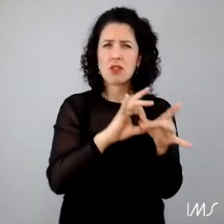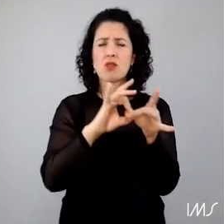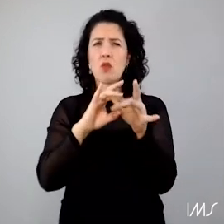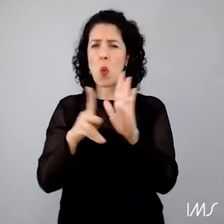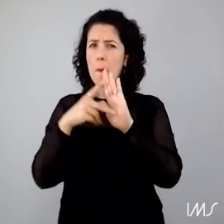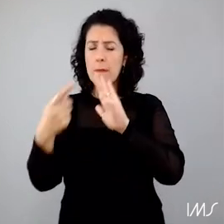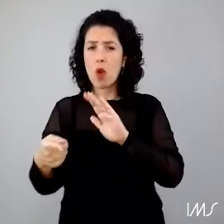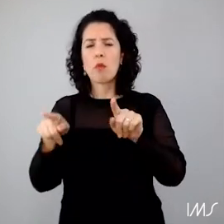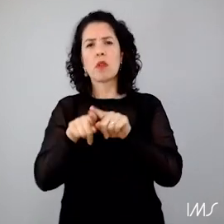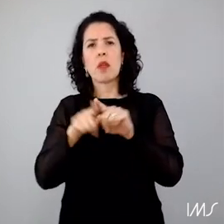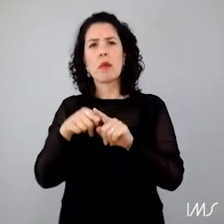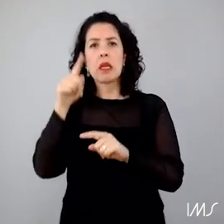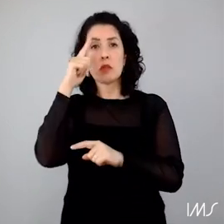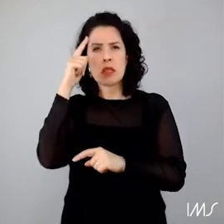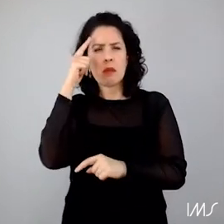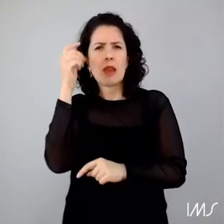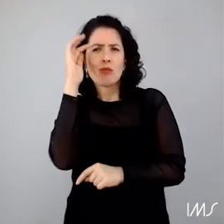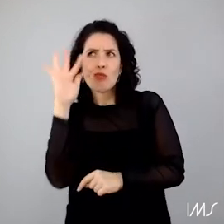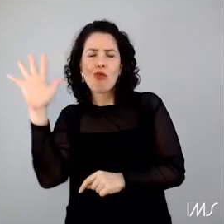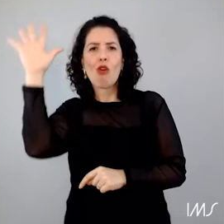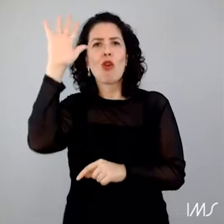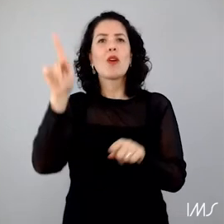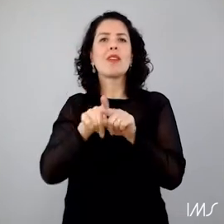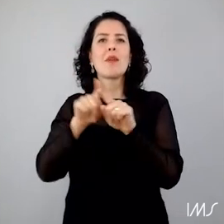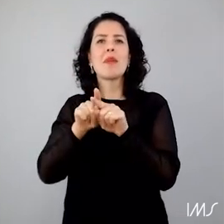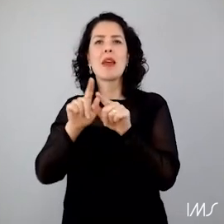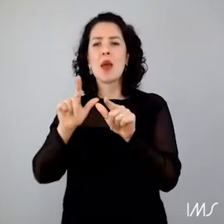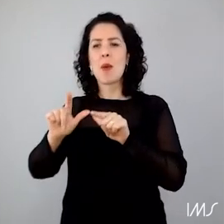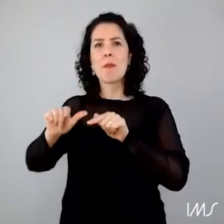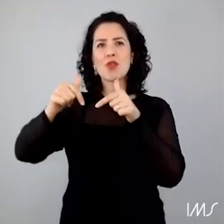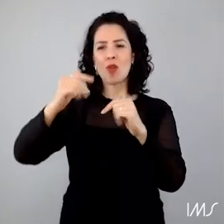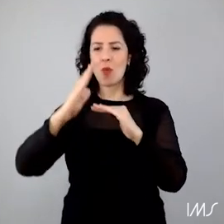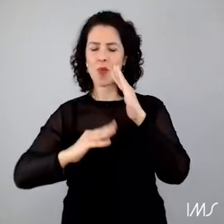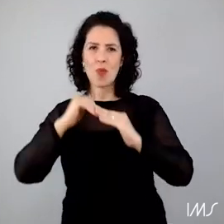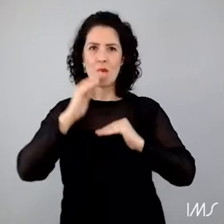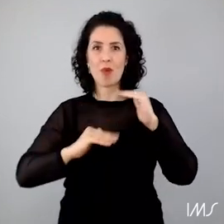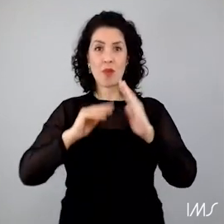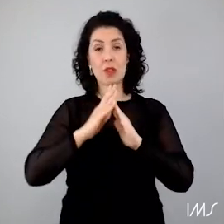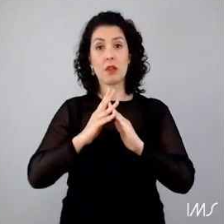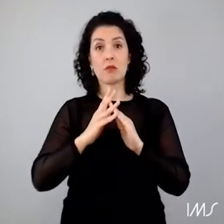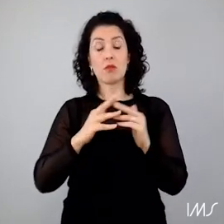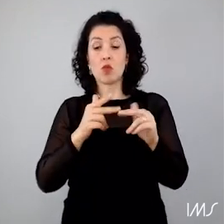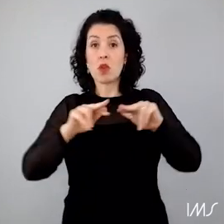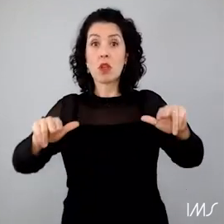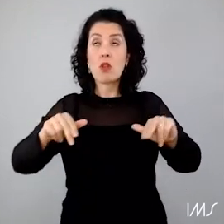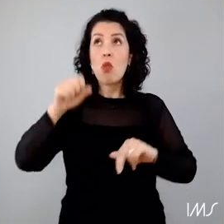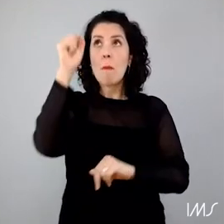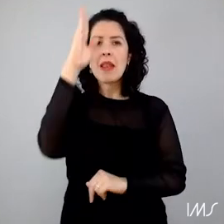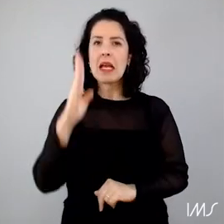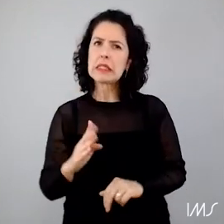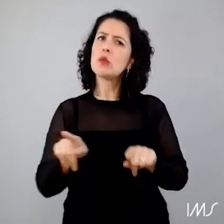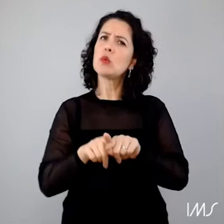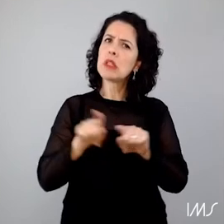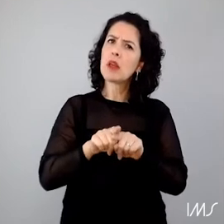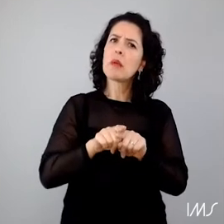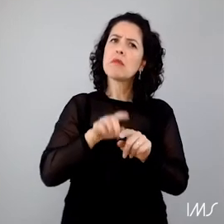de pensamento, produção da fotografia no Brasil, em várias regiões,